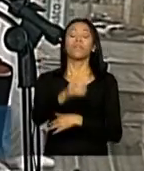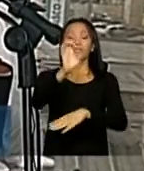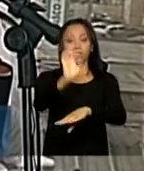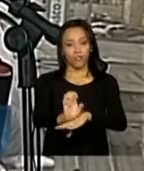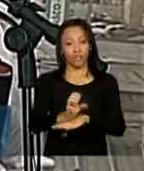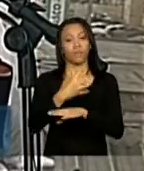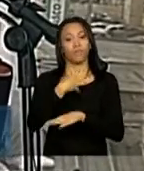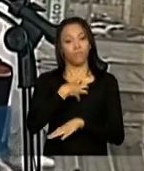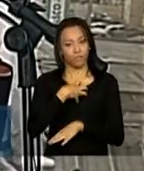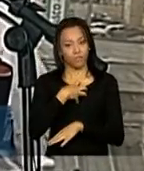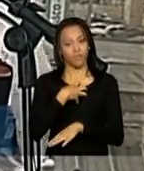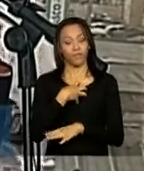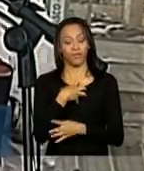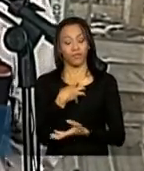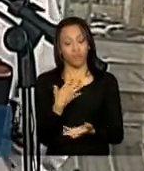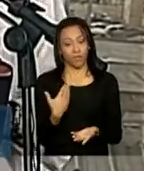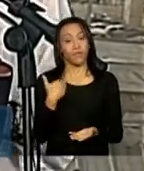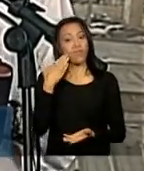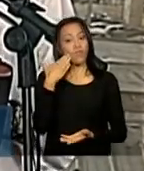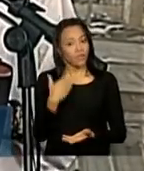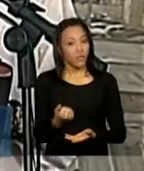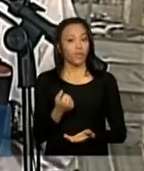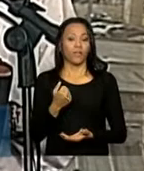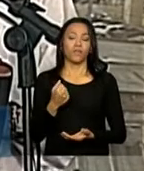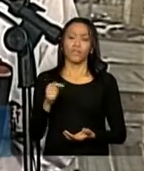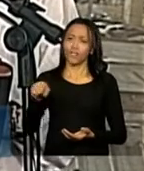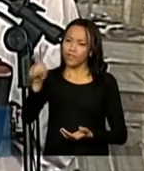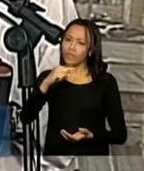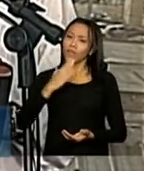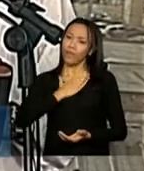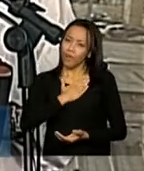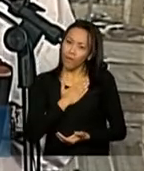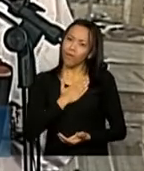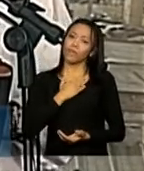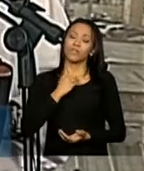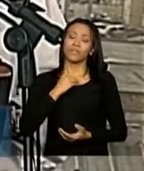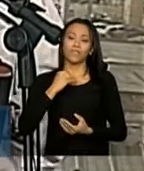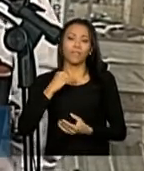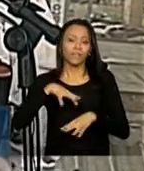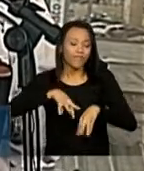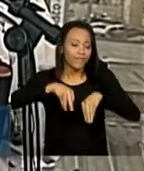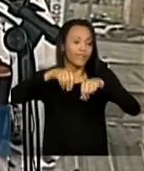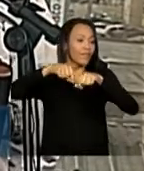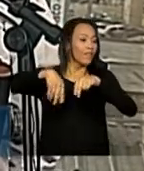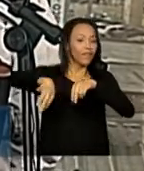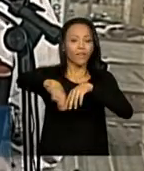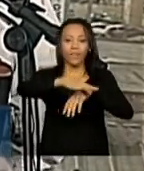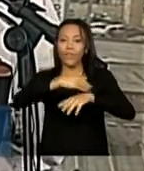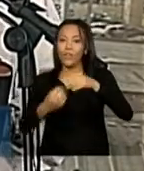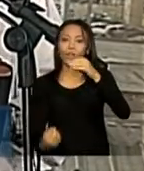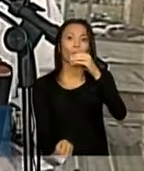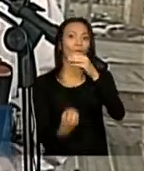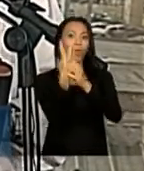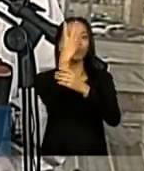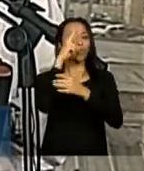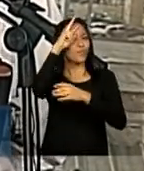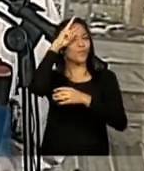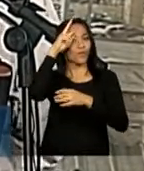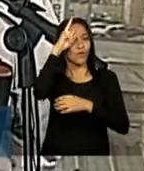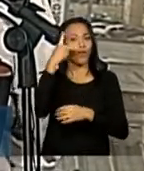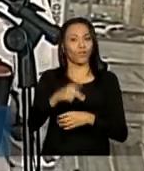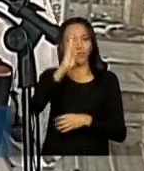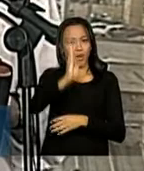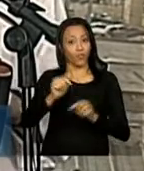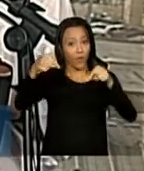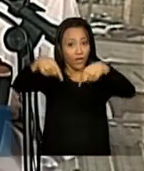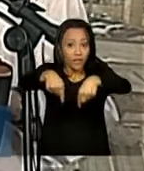Bahia. E eu sei do carinho que você tem pela história, pela terra que é a fundação do Brasil, pelo carinho do